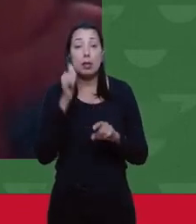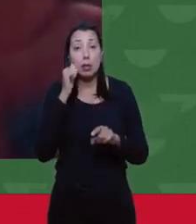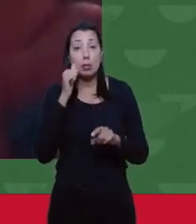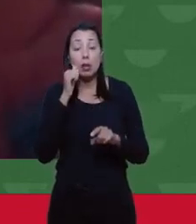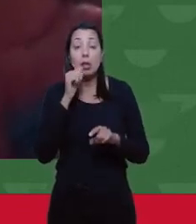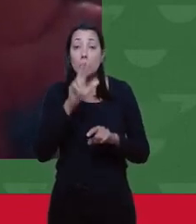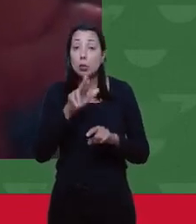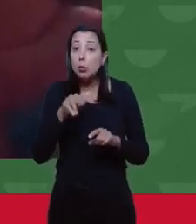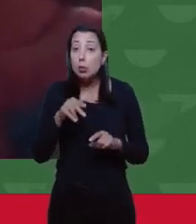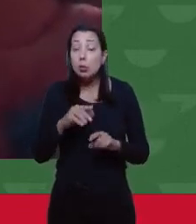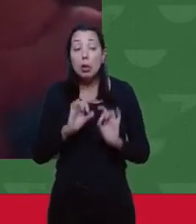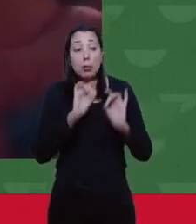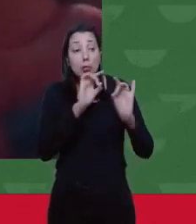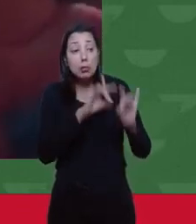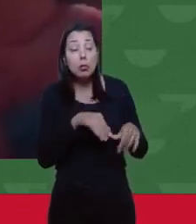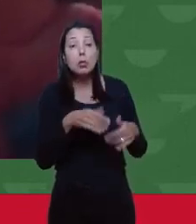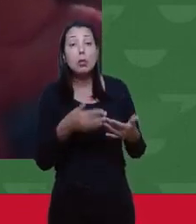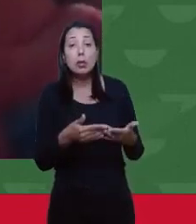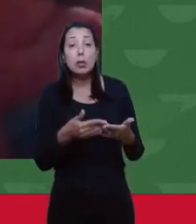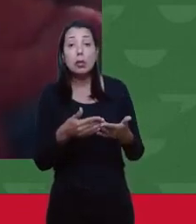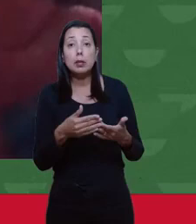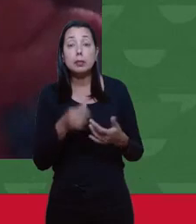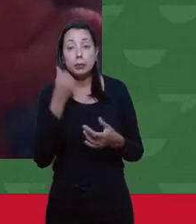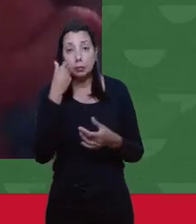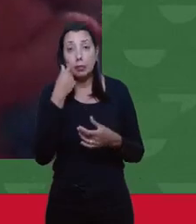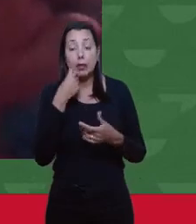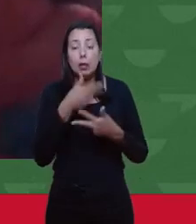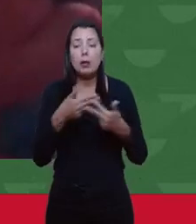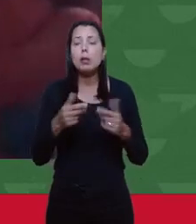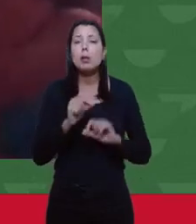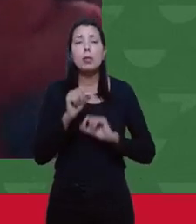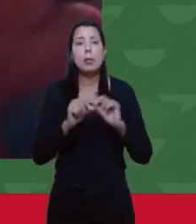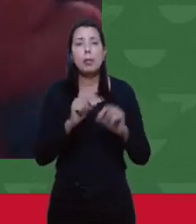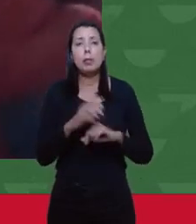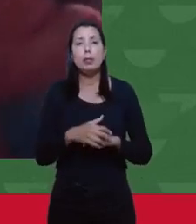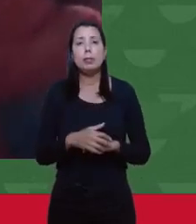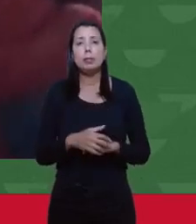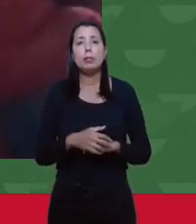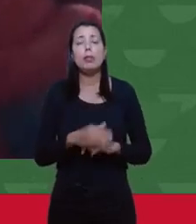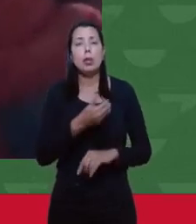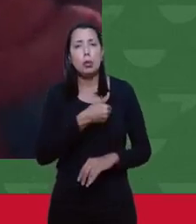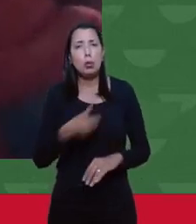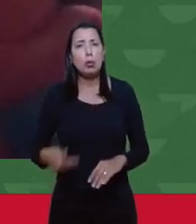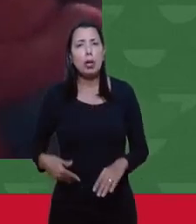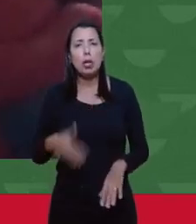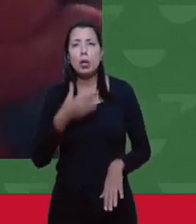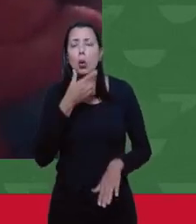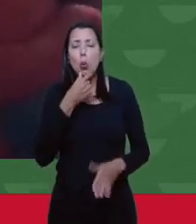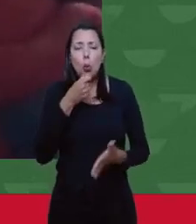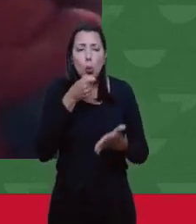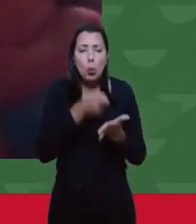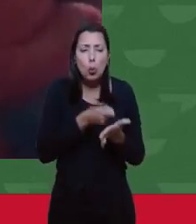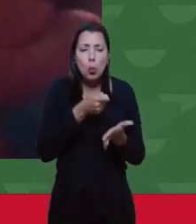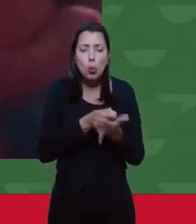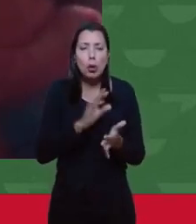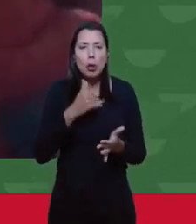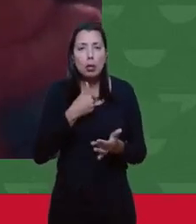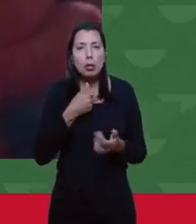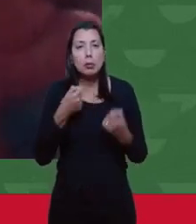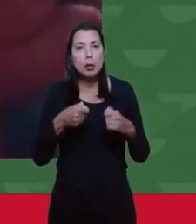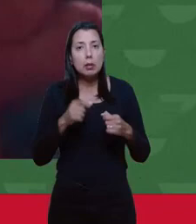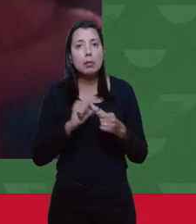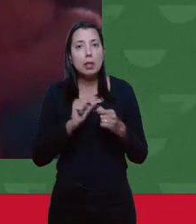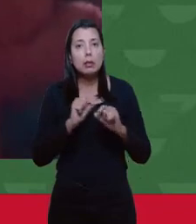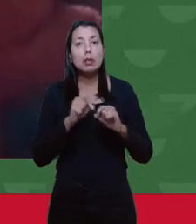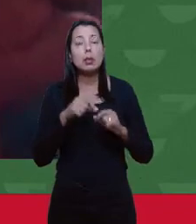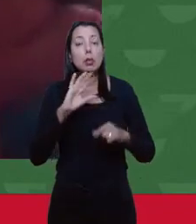se deixou embarcar nesse governo fascista, e eu acho que nós temos que fazer